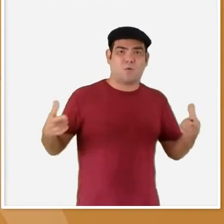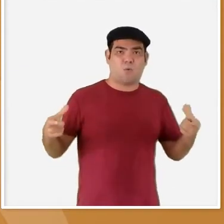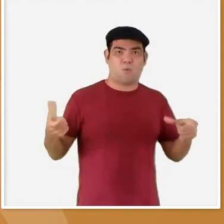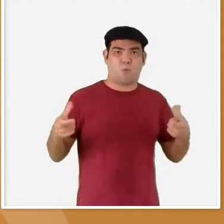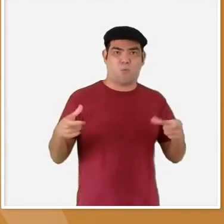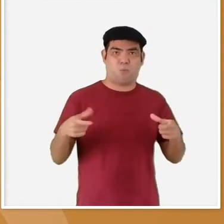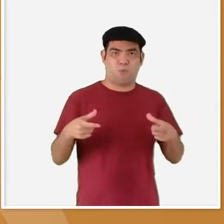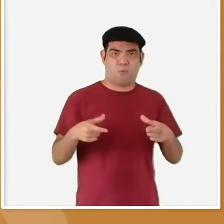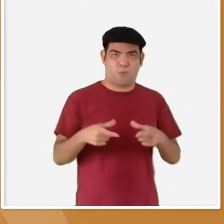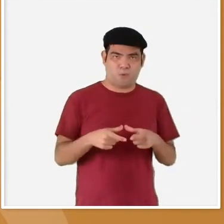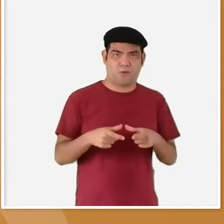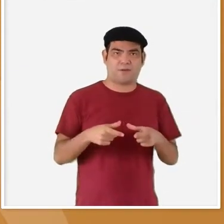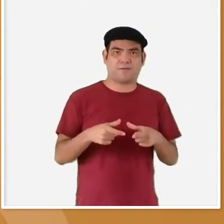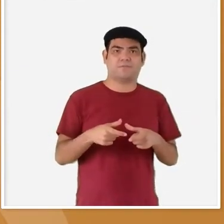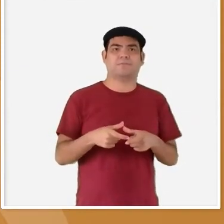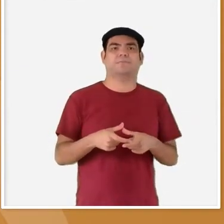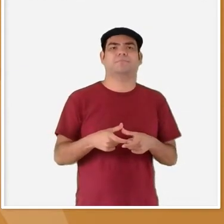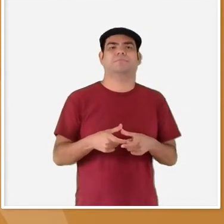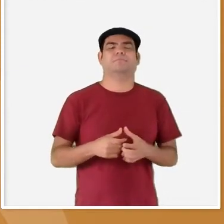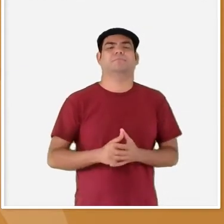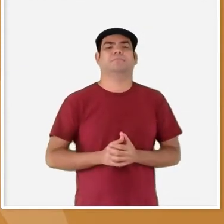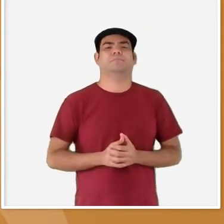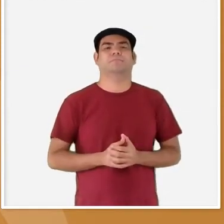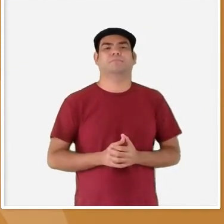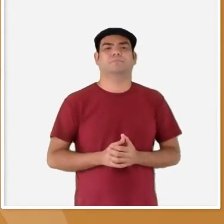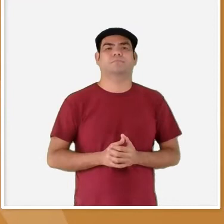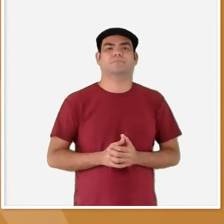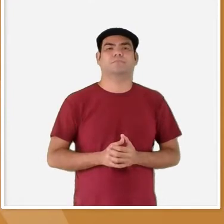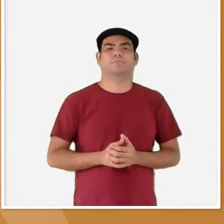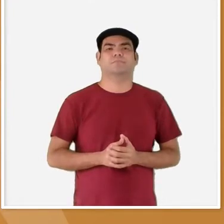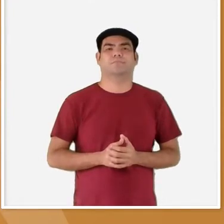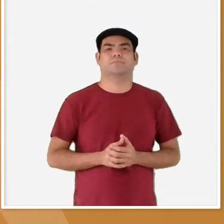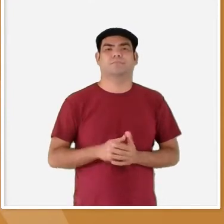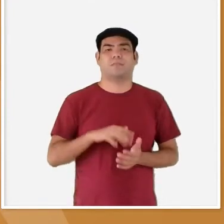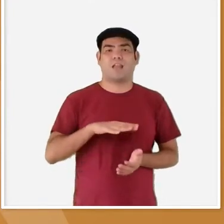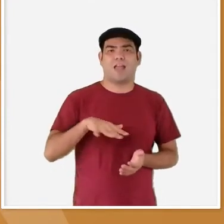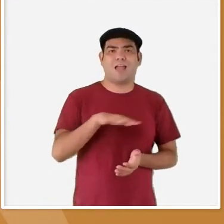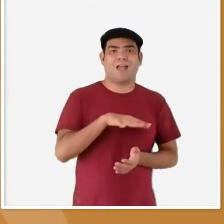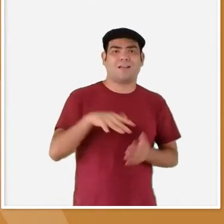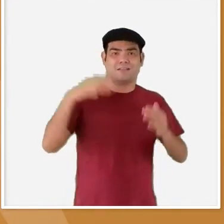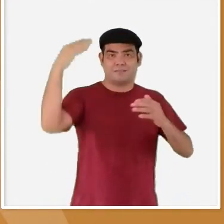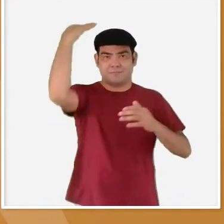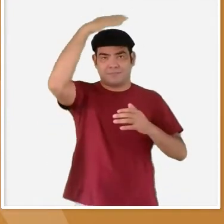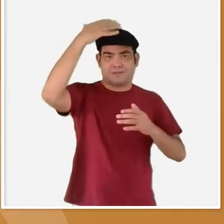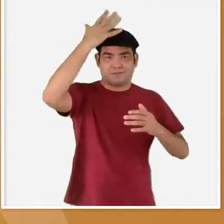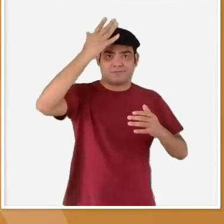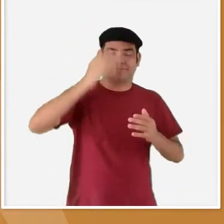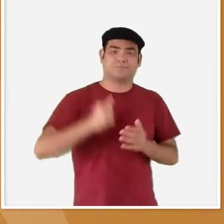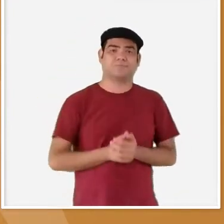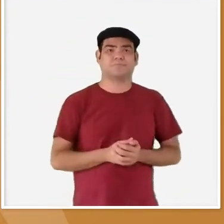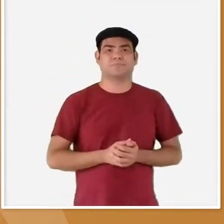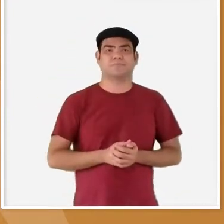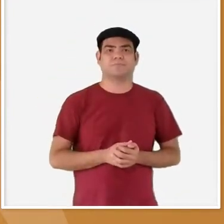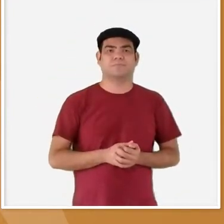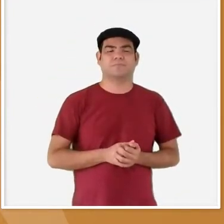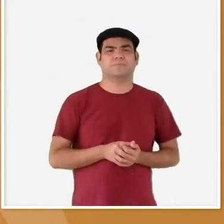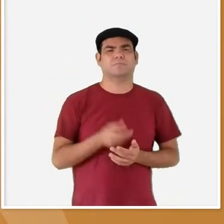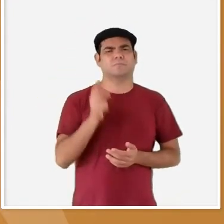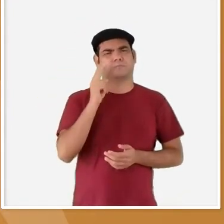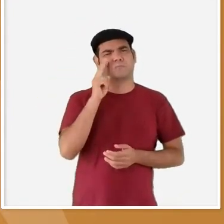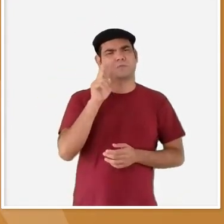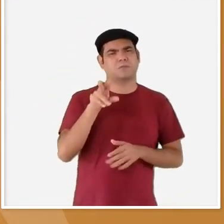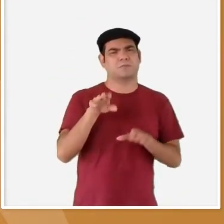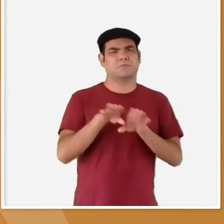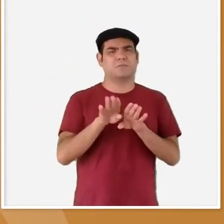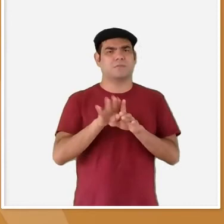foi reduzindo o tamanho do território mexicano até a área que ele é considerada hoje. Uma questão que nós devemos também colocar em destaque